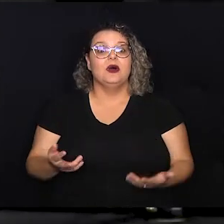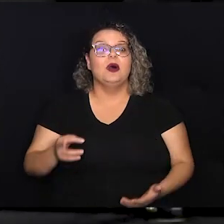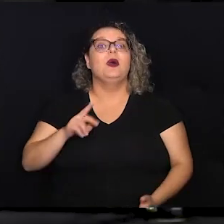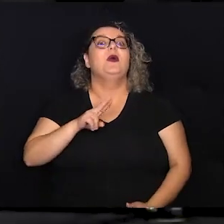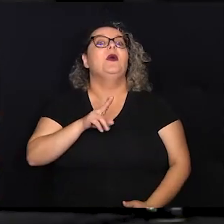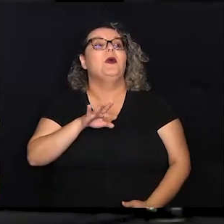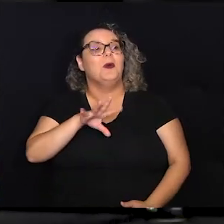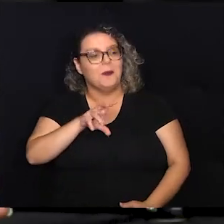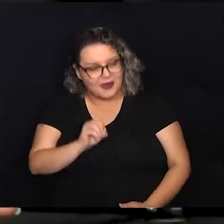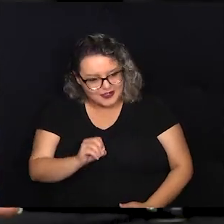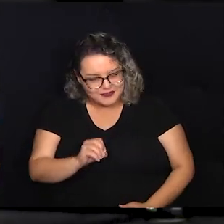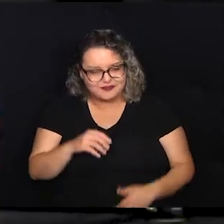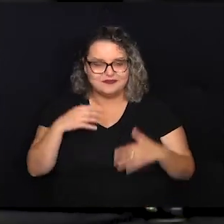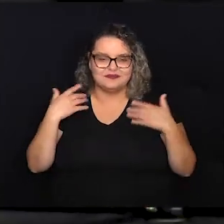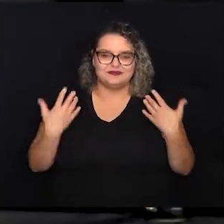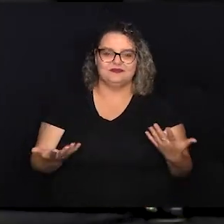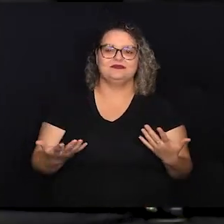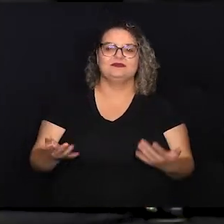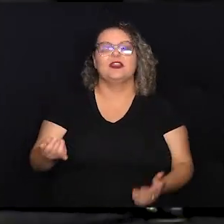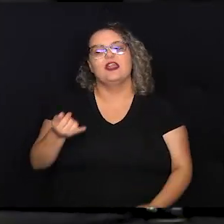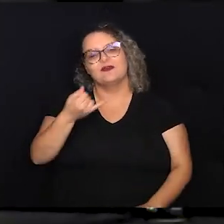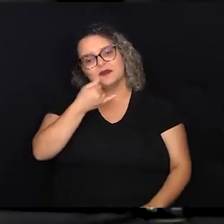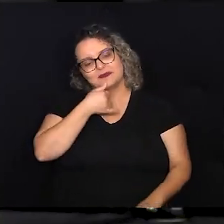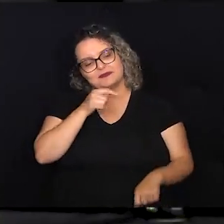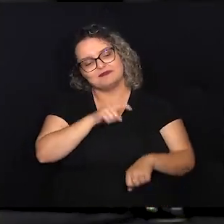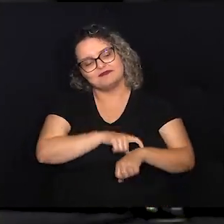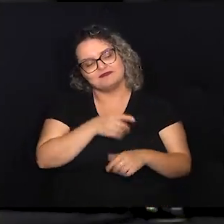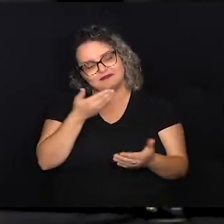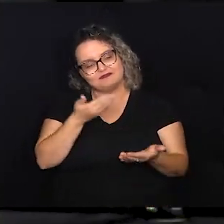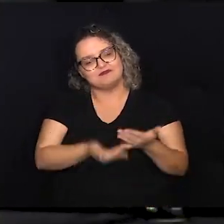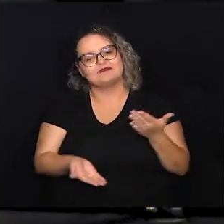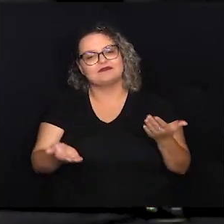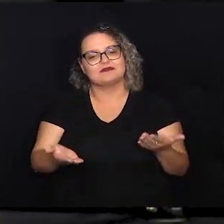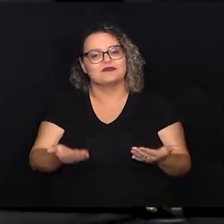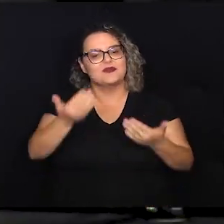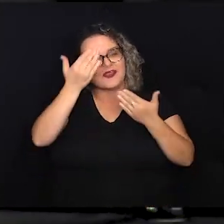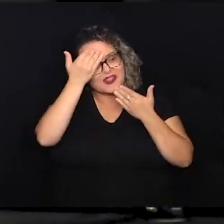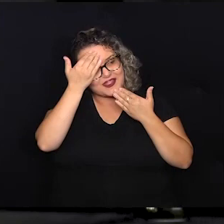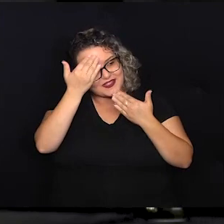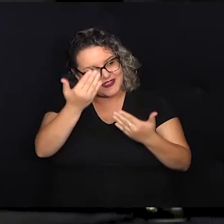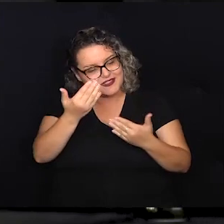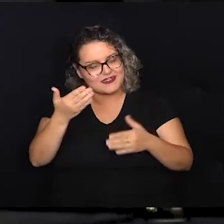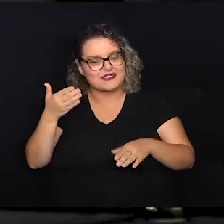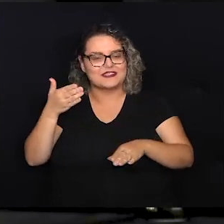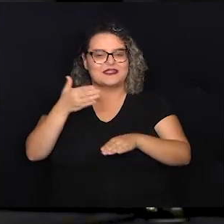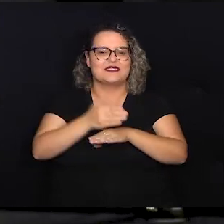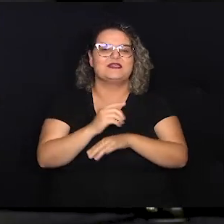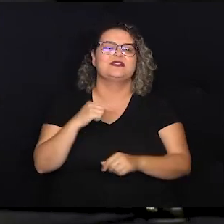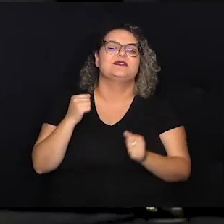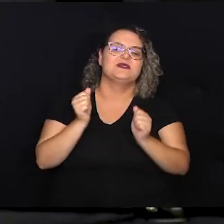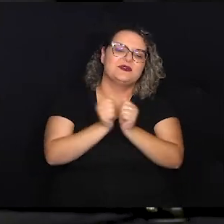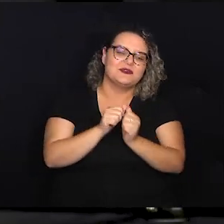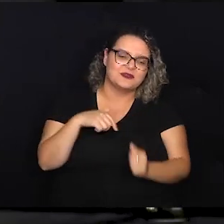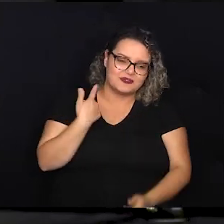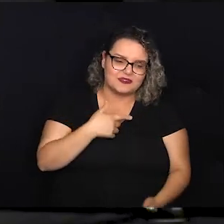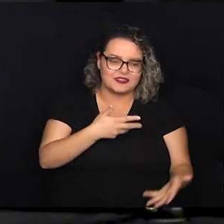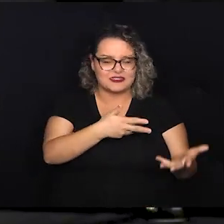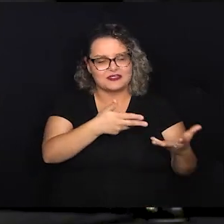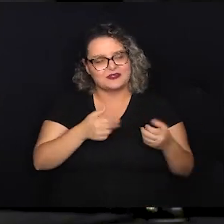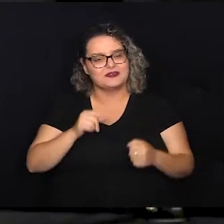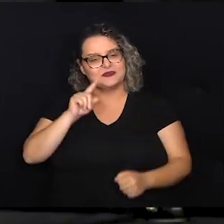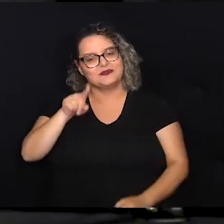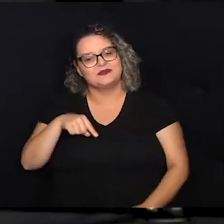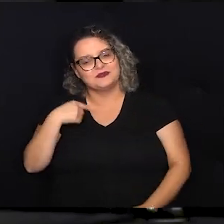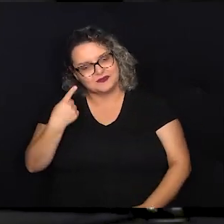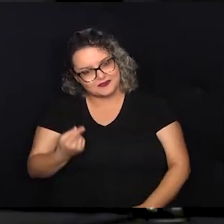falou mesmo, Rubão, né? Infelizmente, nosso tempo acabou. Eu agradeço a sua participação com a gente e já te convido